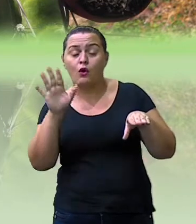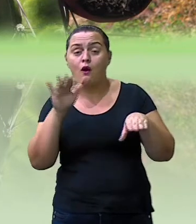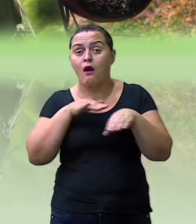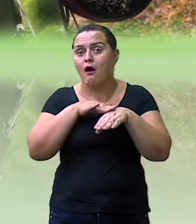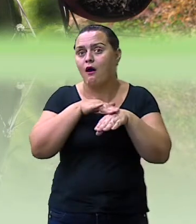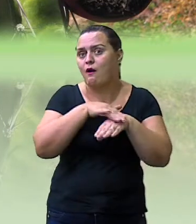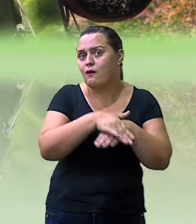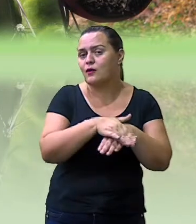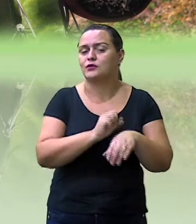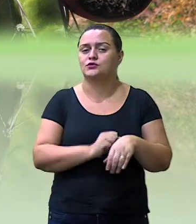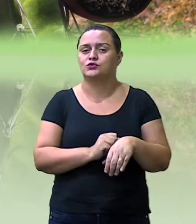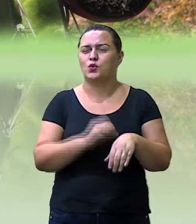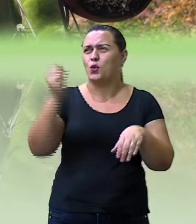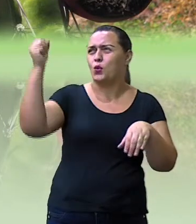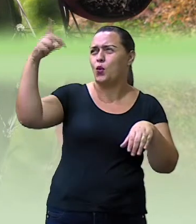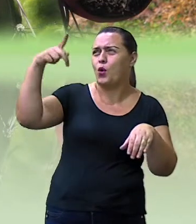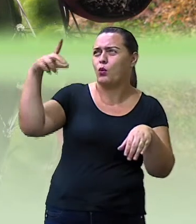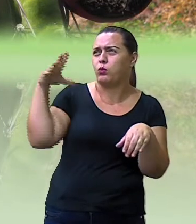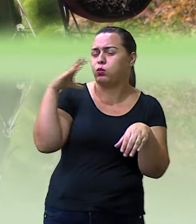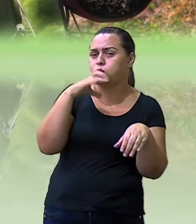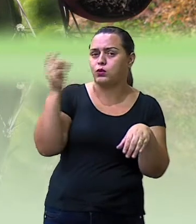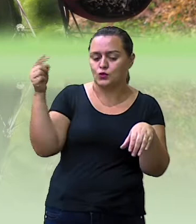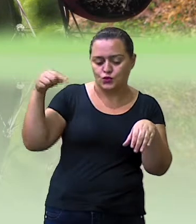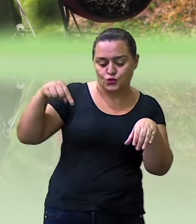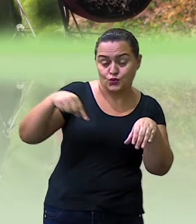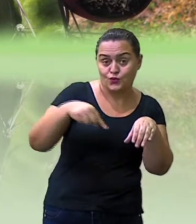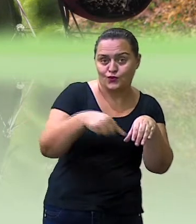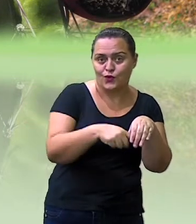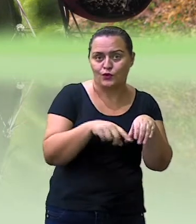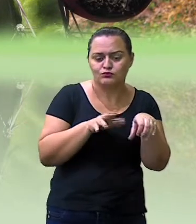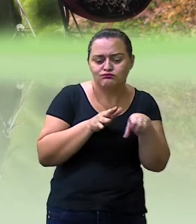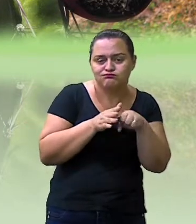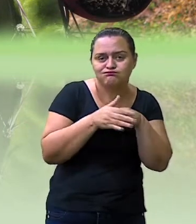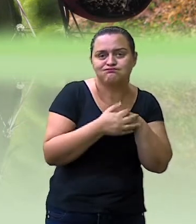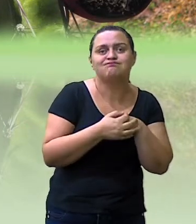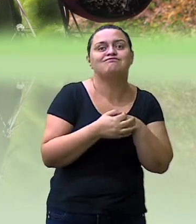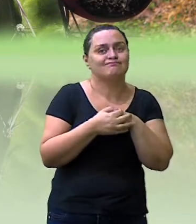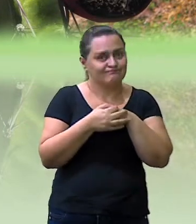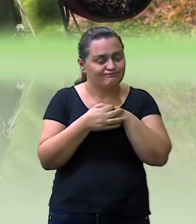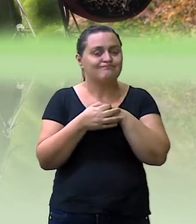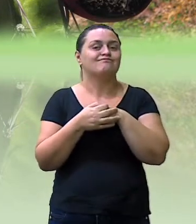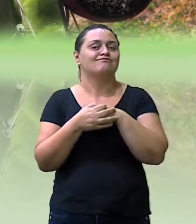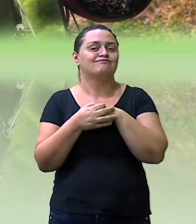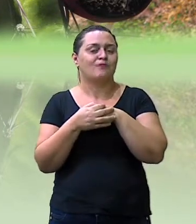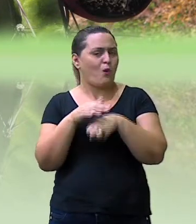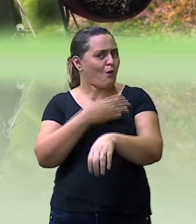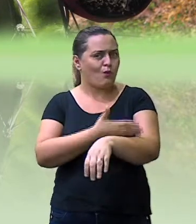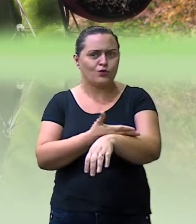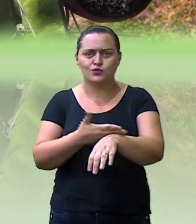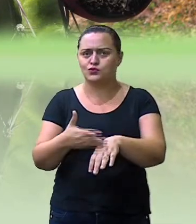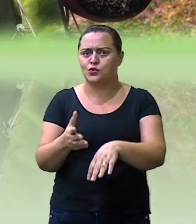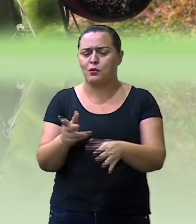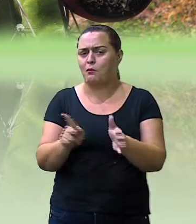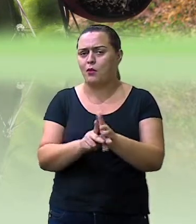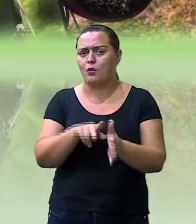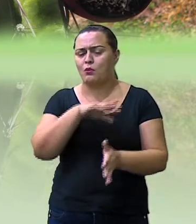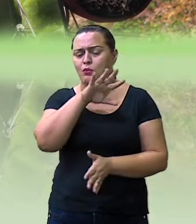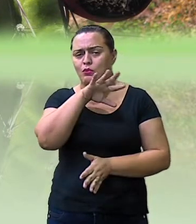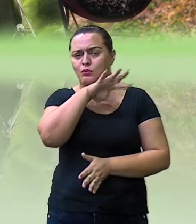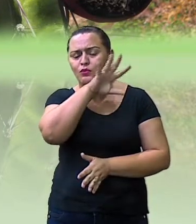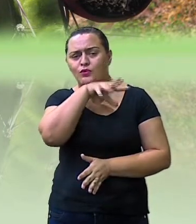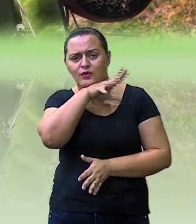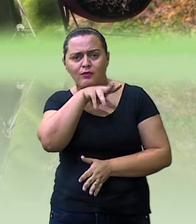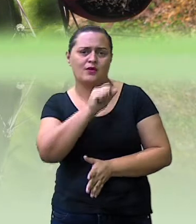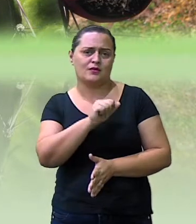períodos mais quentes do dia. A Caatinga é um bioma brasileiro que apresenta clima